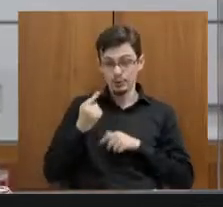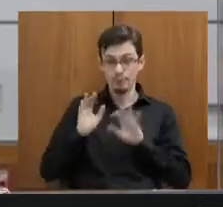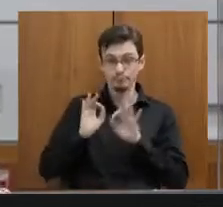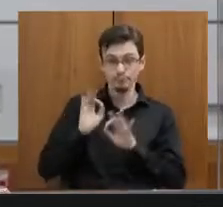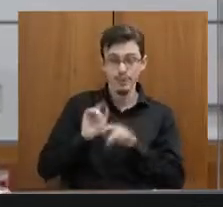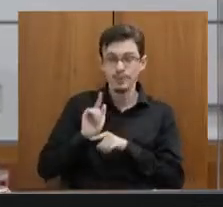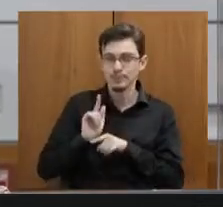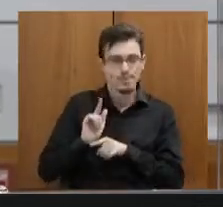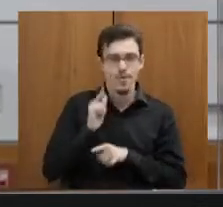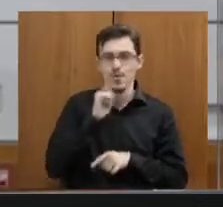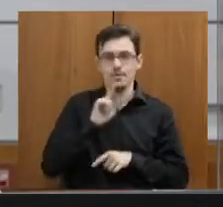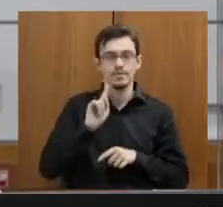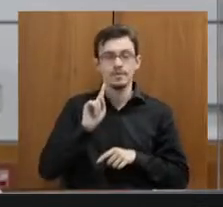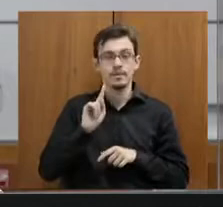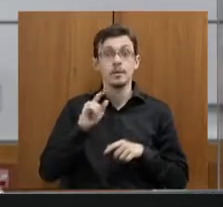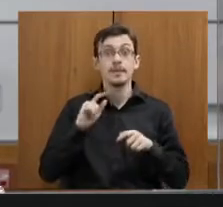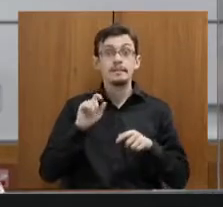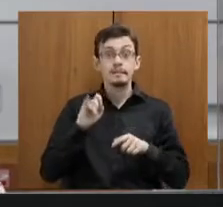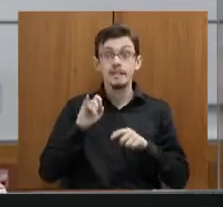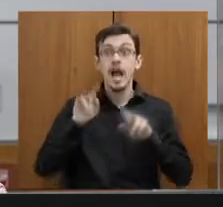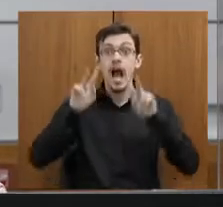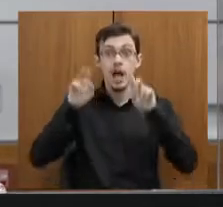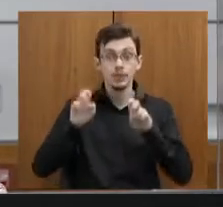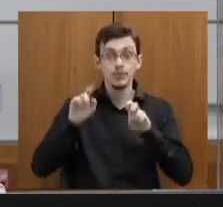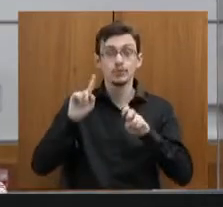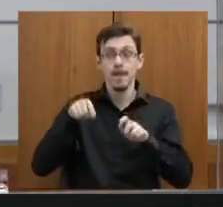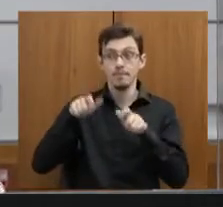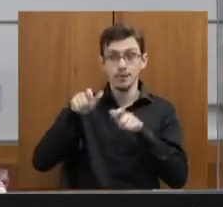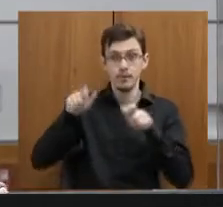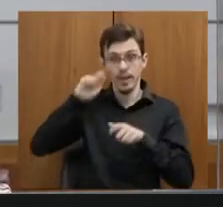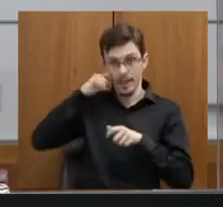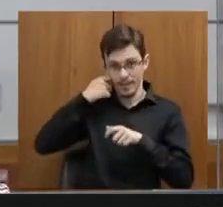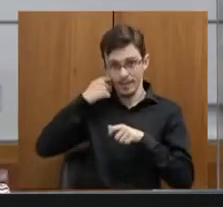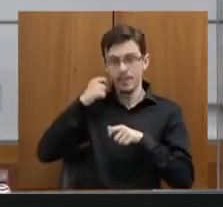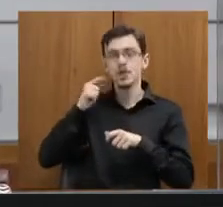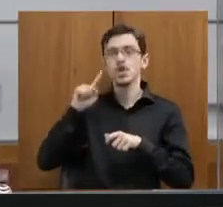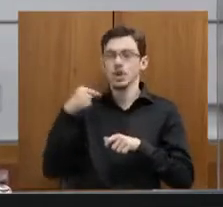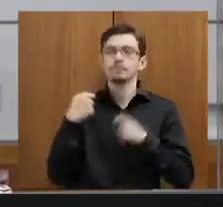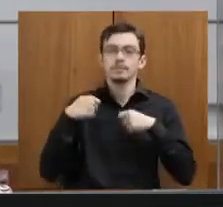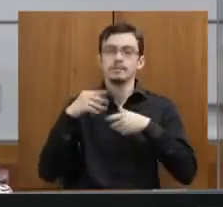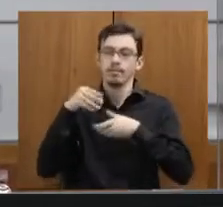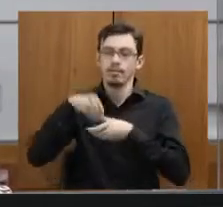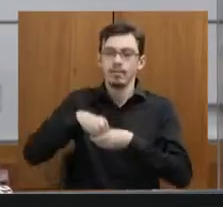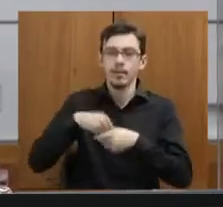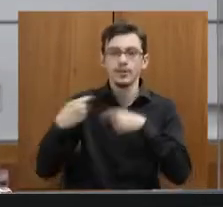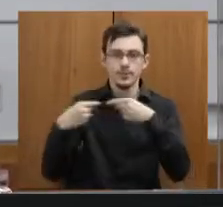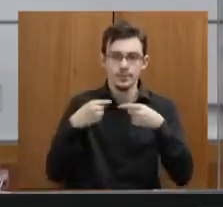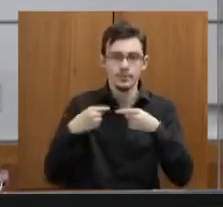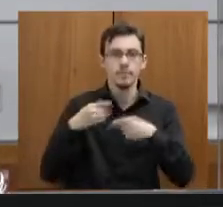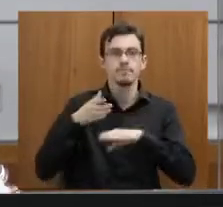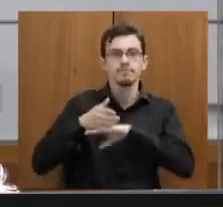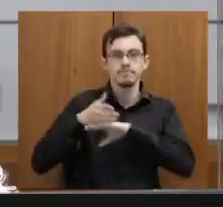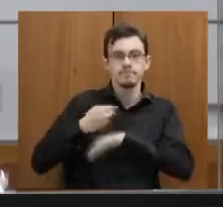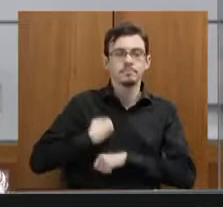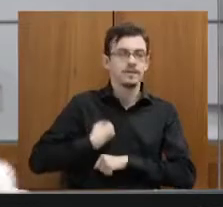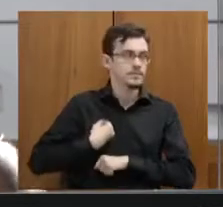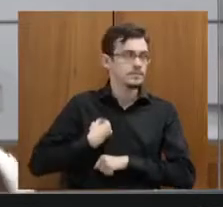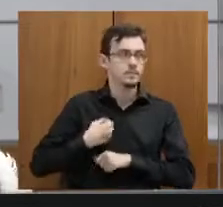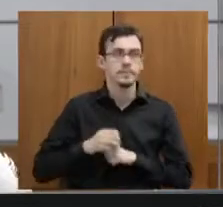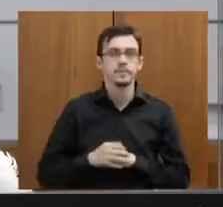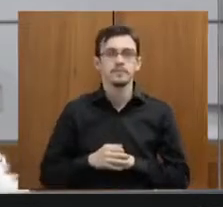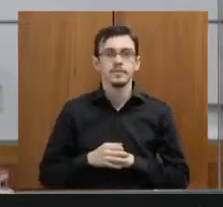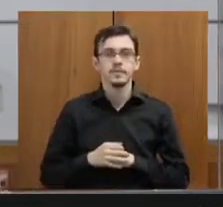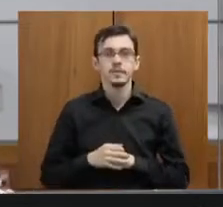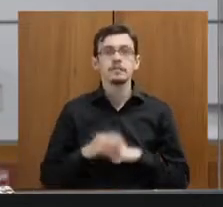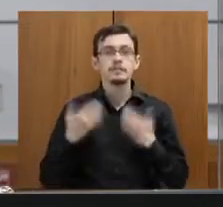esse vão falar de novo é com nós e vão se querem fazer para nossa com nós né não é então esse